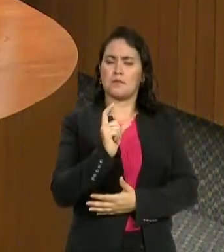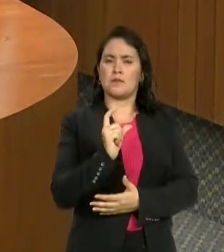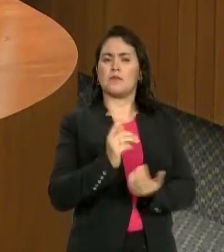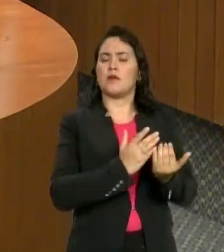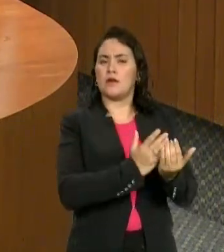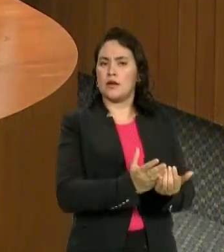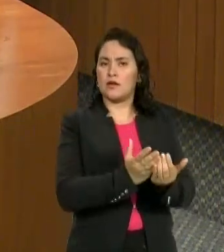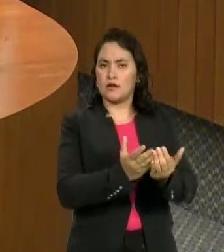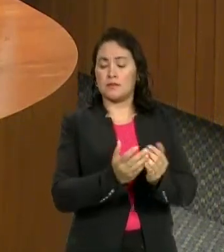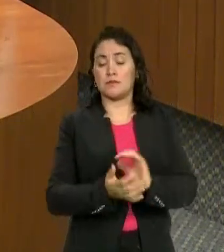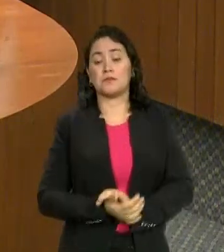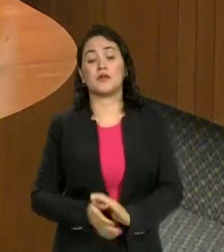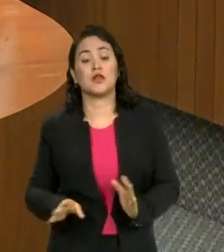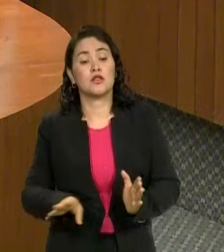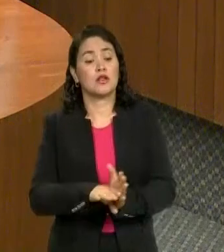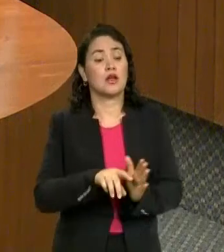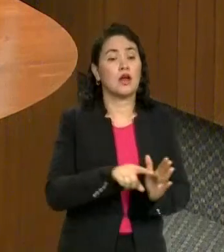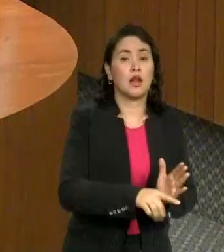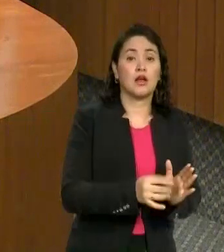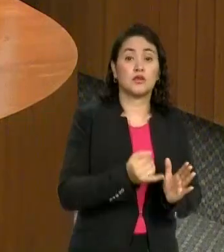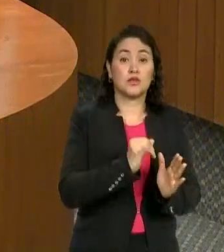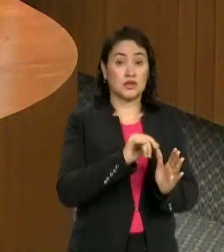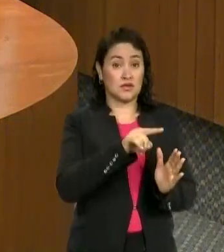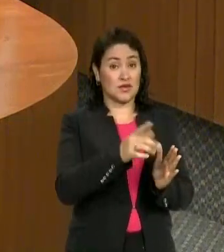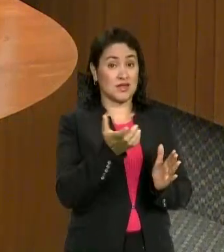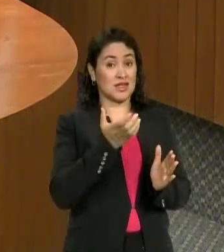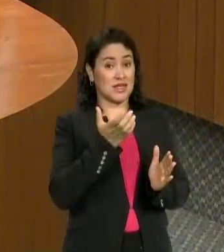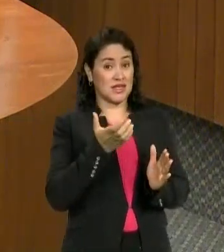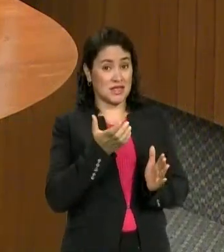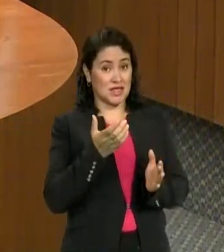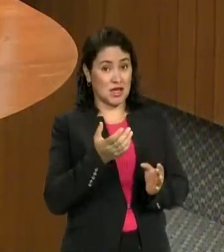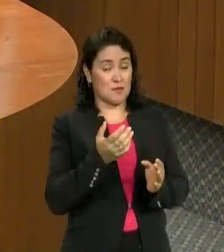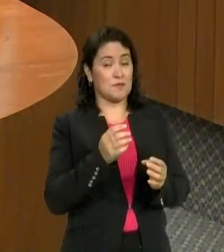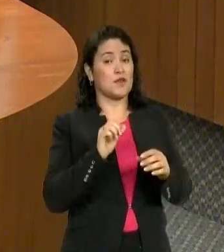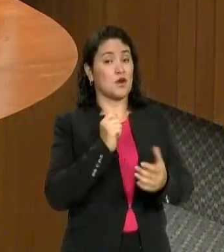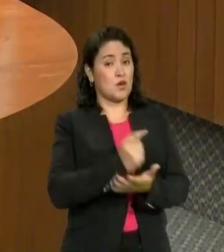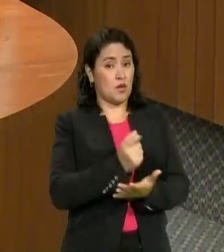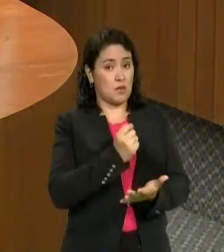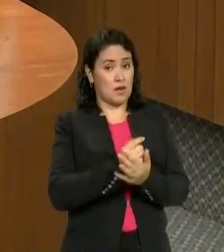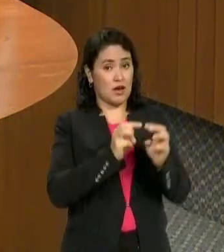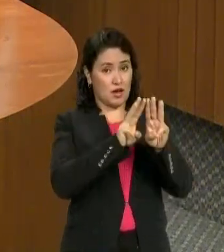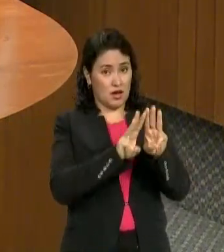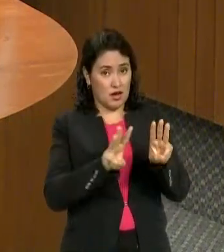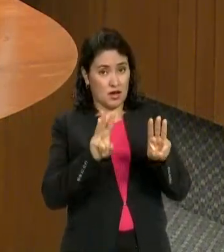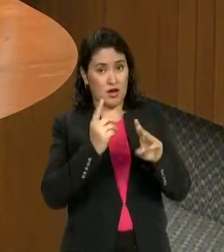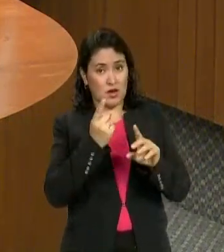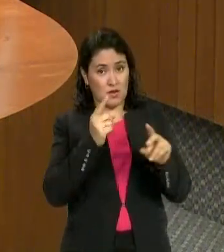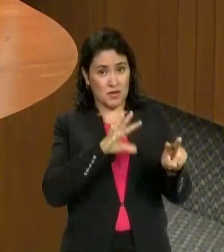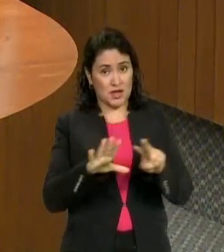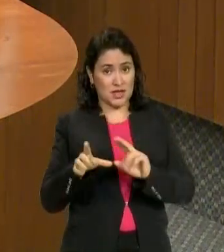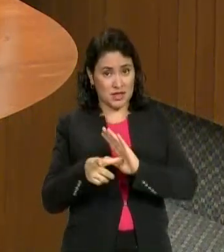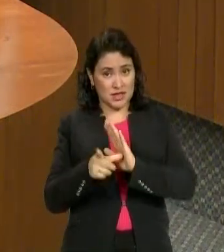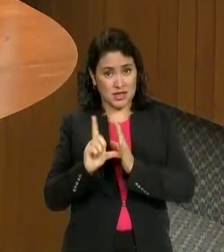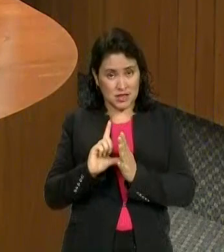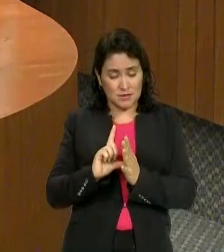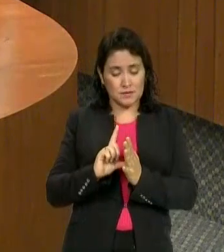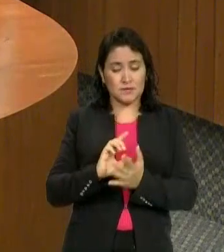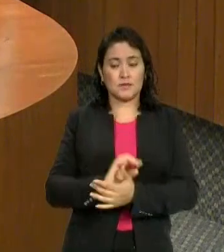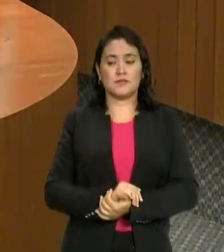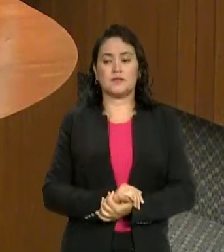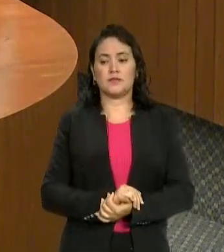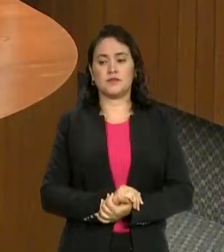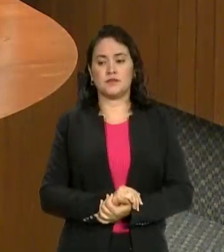agora, se você quiser marcar pela internet uma semana antes sua passagem, não corta